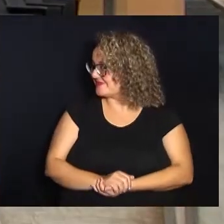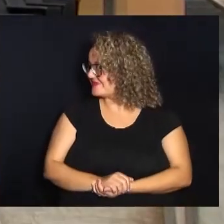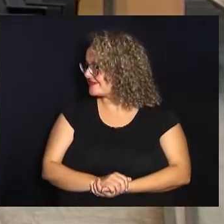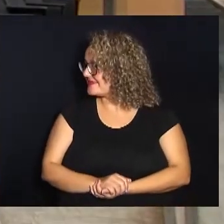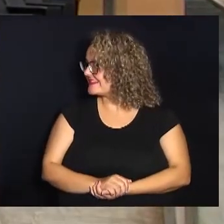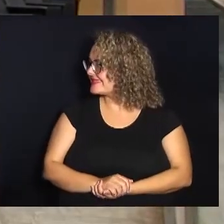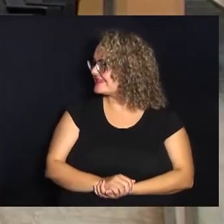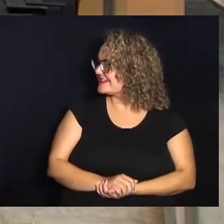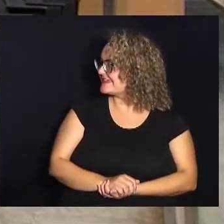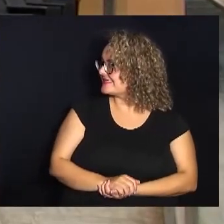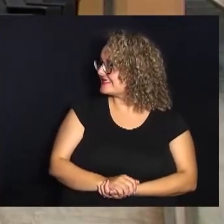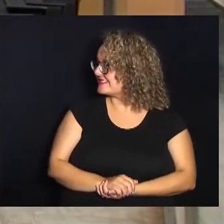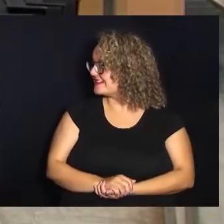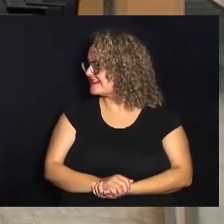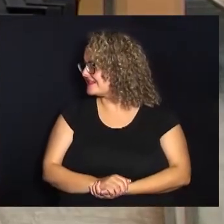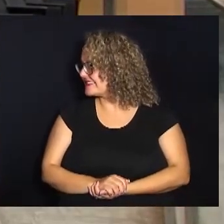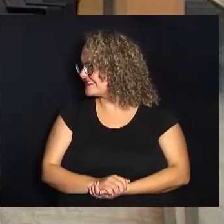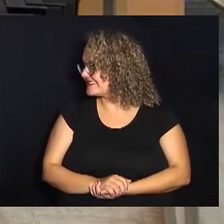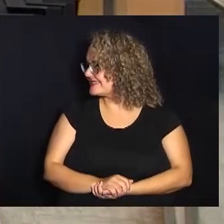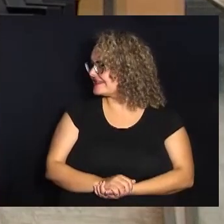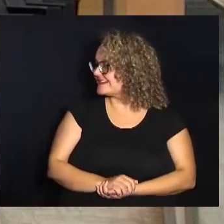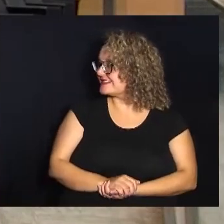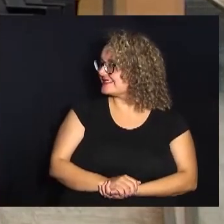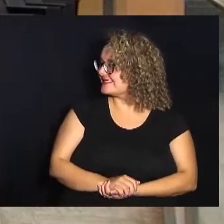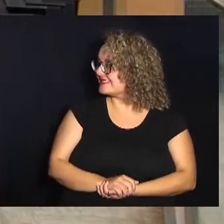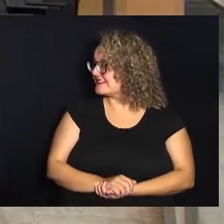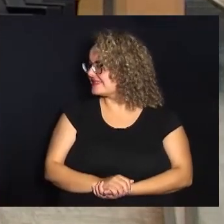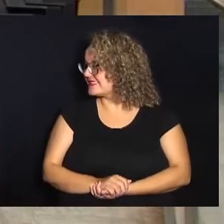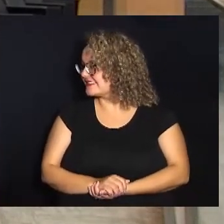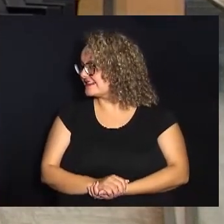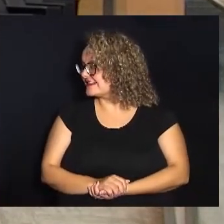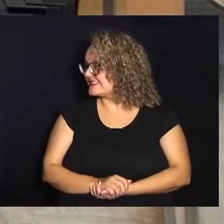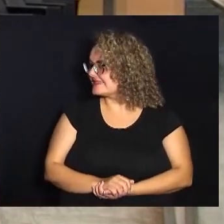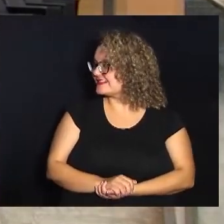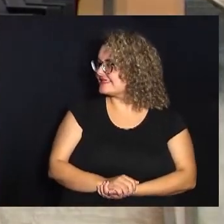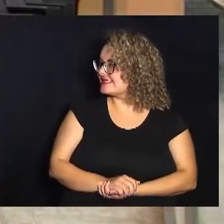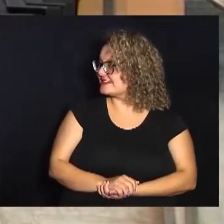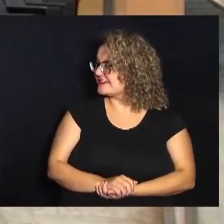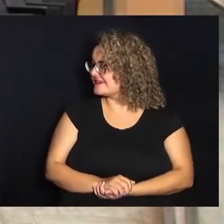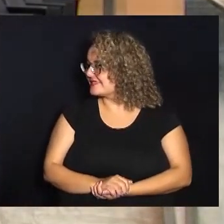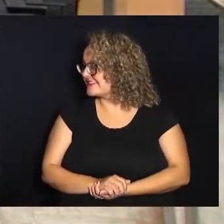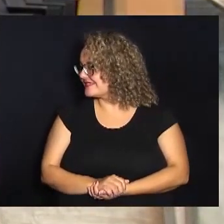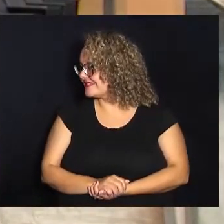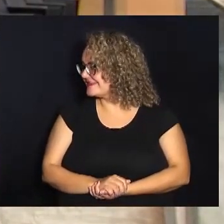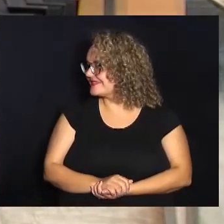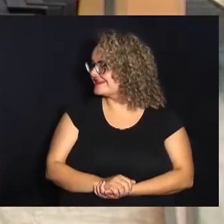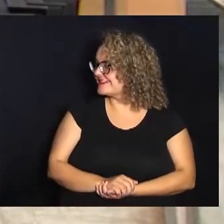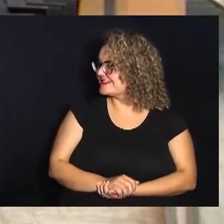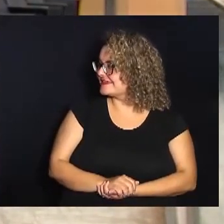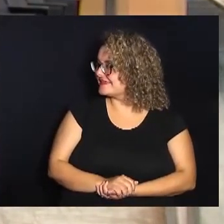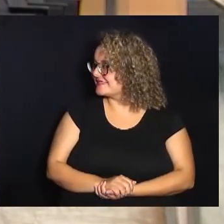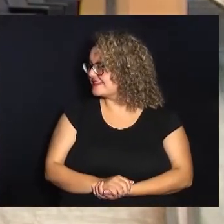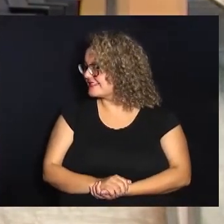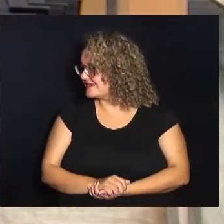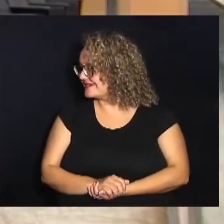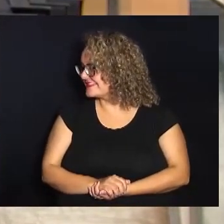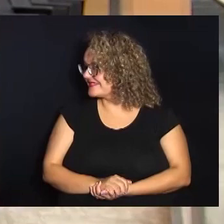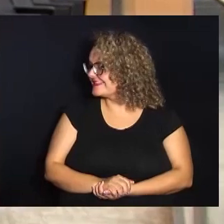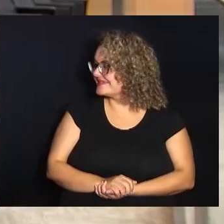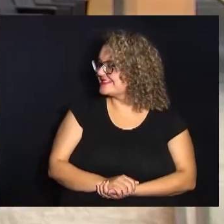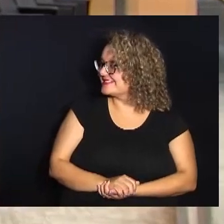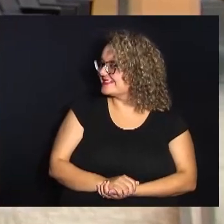são consideradas para os italianos as raízes, né? As nossas raízes. Então, desde os